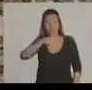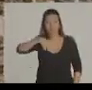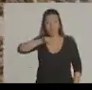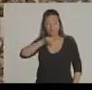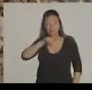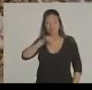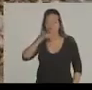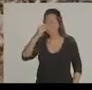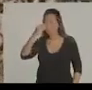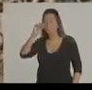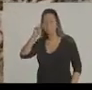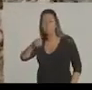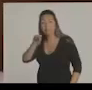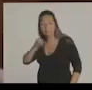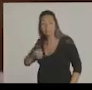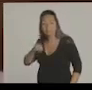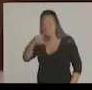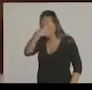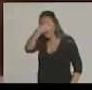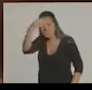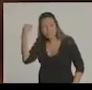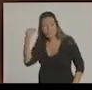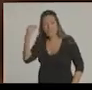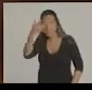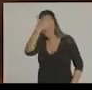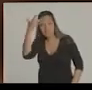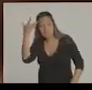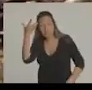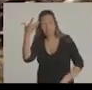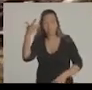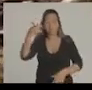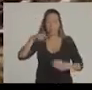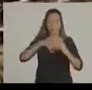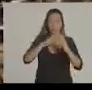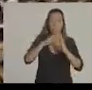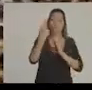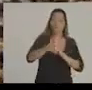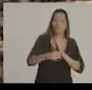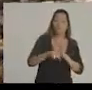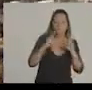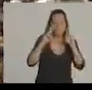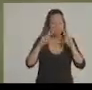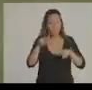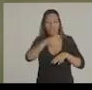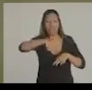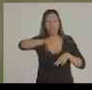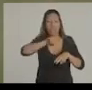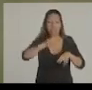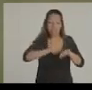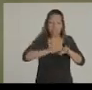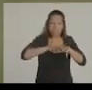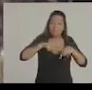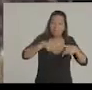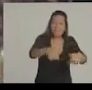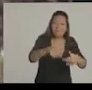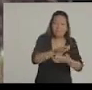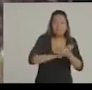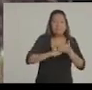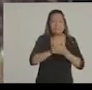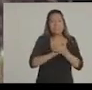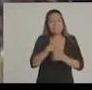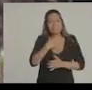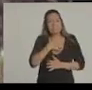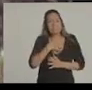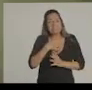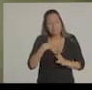Nós nos consideramos um povo esquecido, porque as pessoas vêm aqui, vê a situação do lugar e não fazem nada. A gente